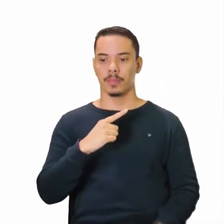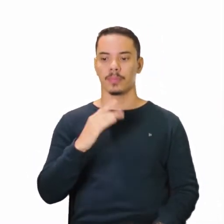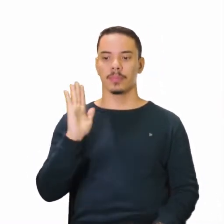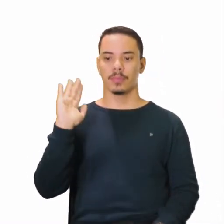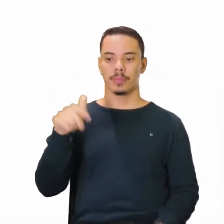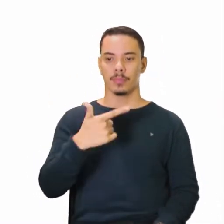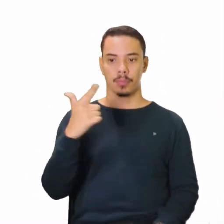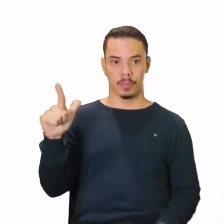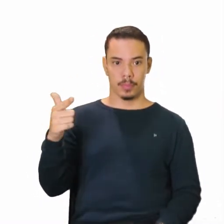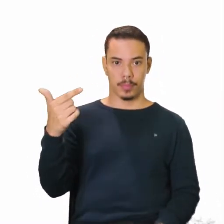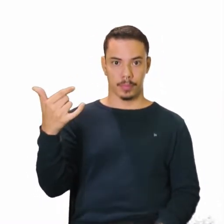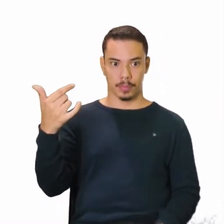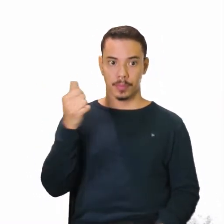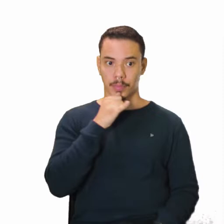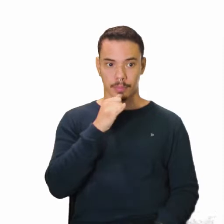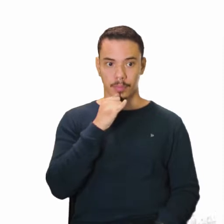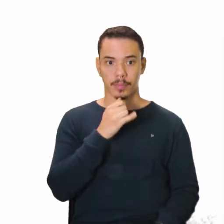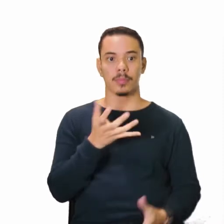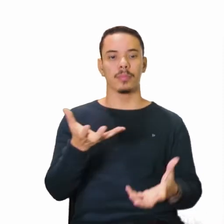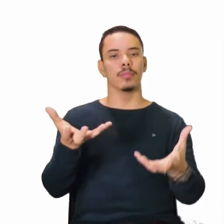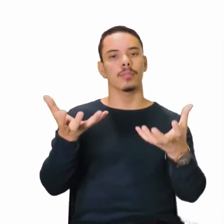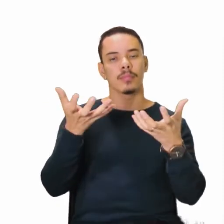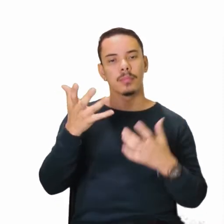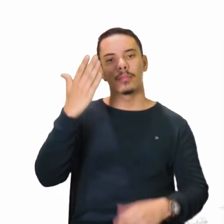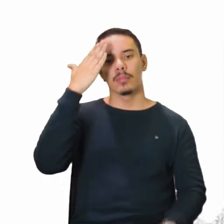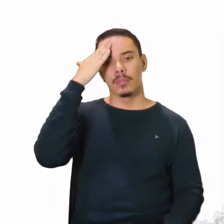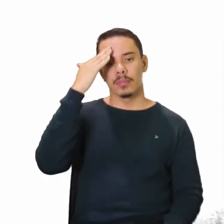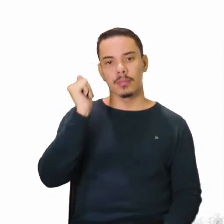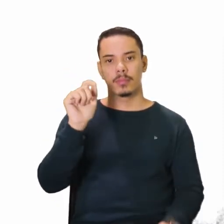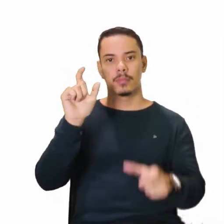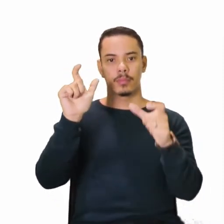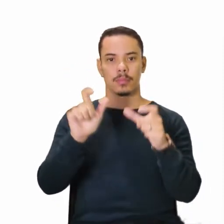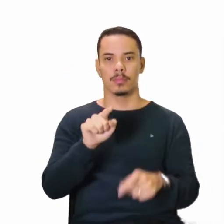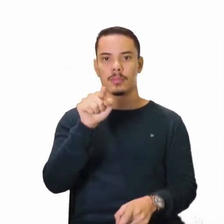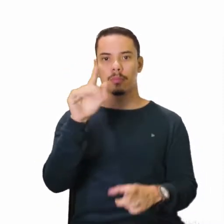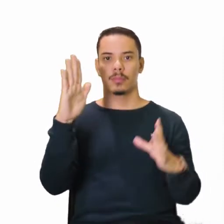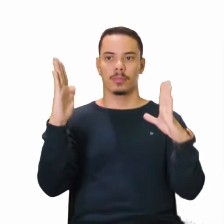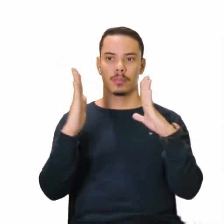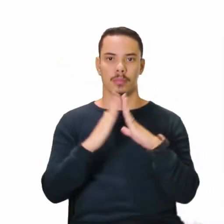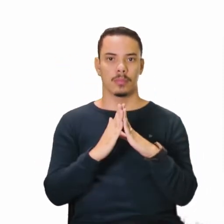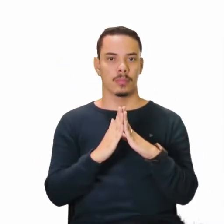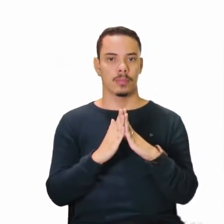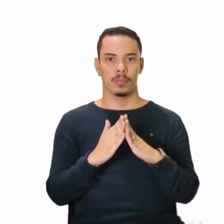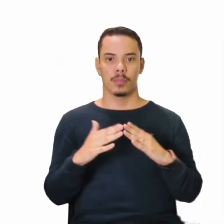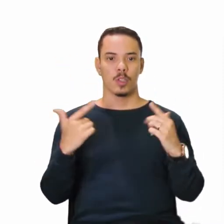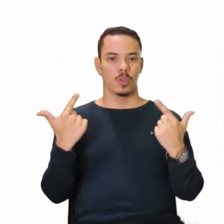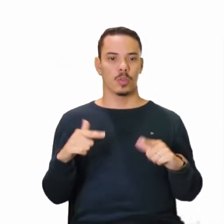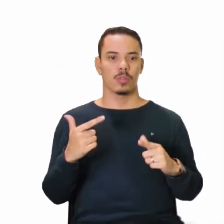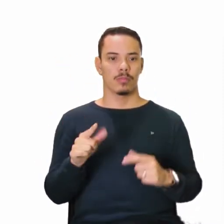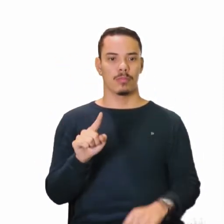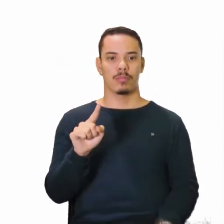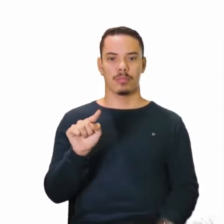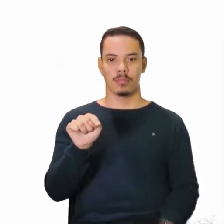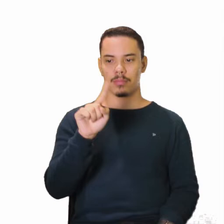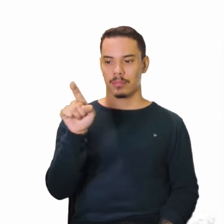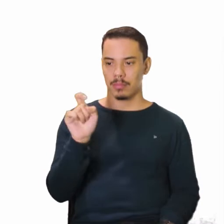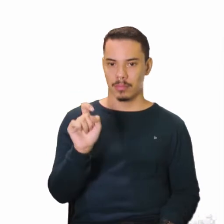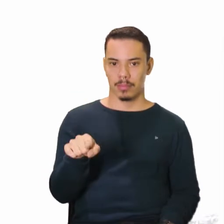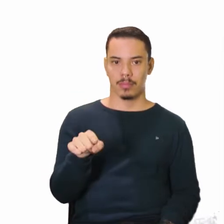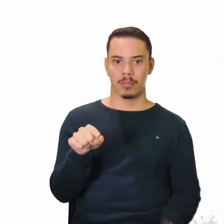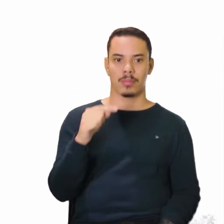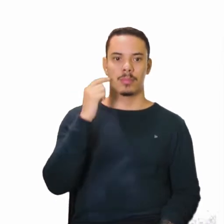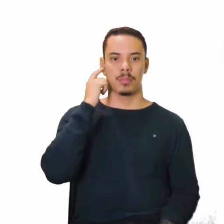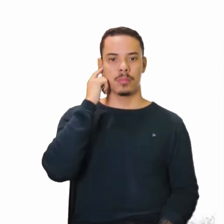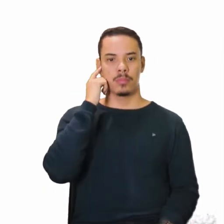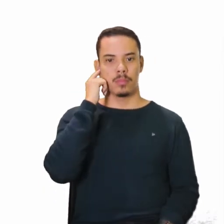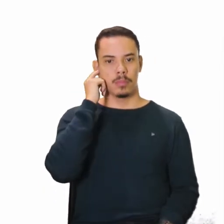segundo exemplo, quero saber onde você mora. Não tem a pontuação, o quê? Tem a pontuação,